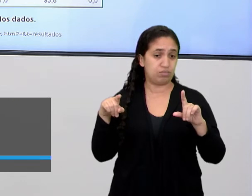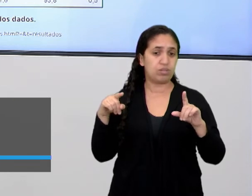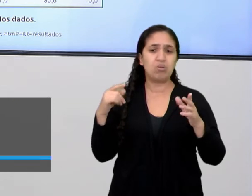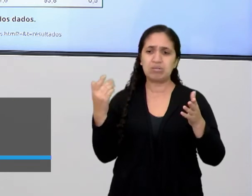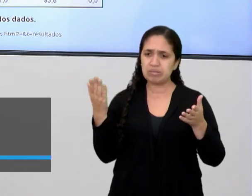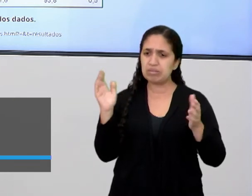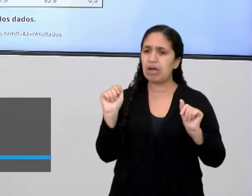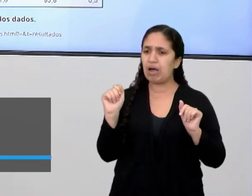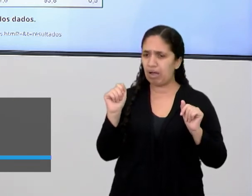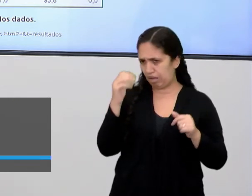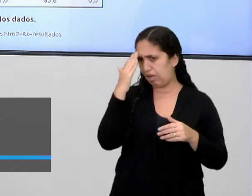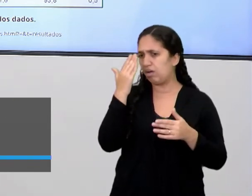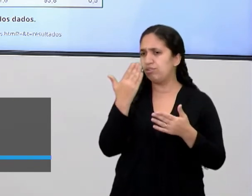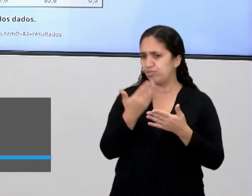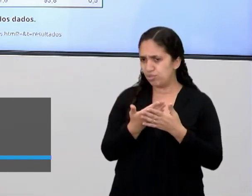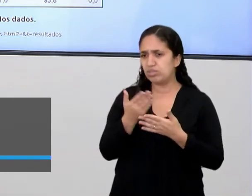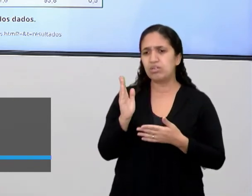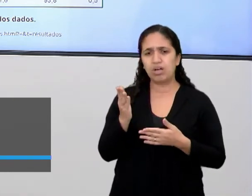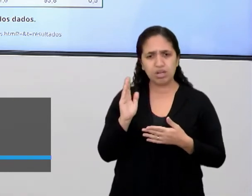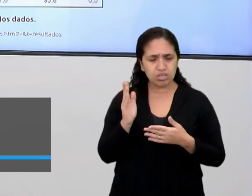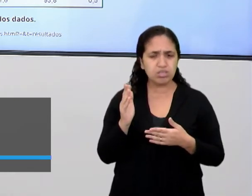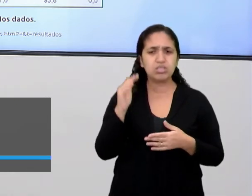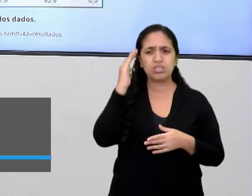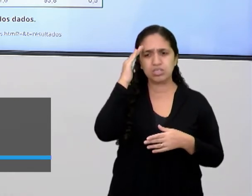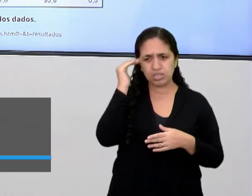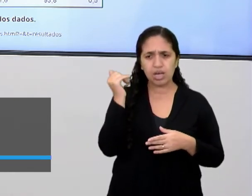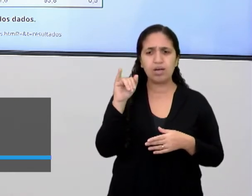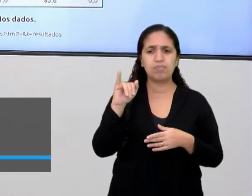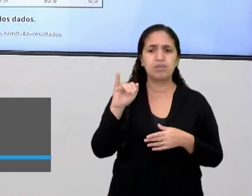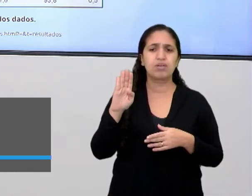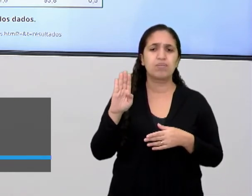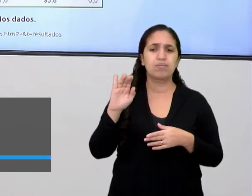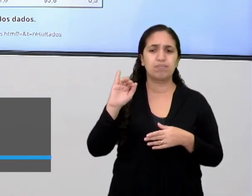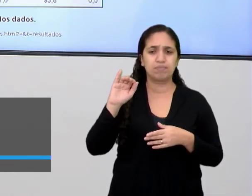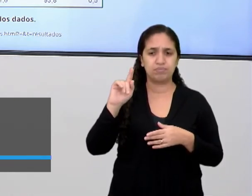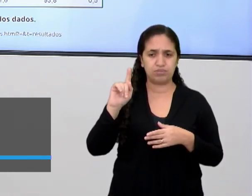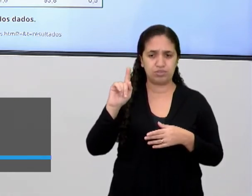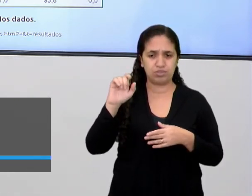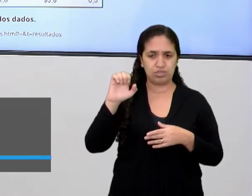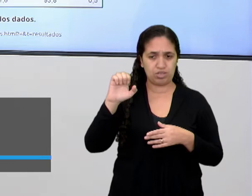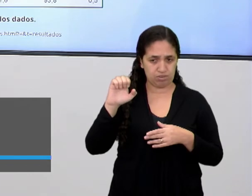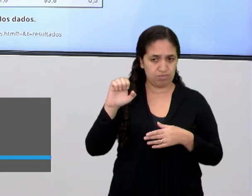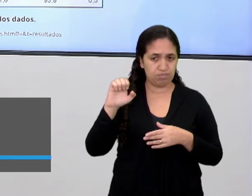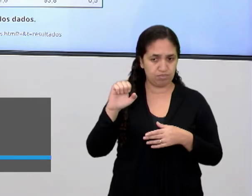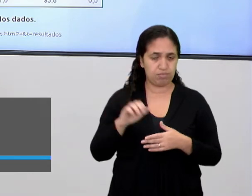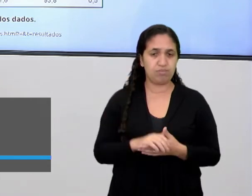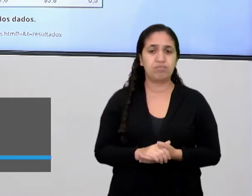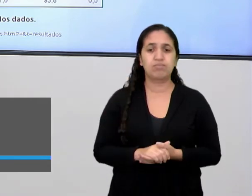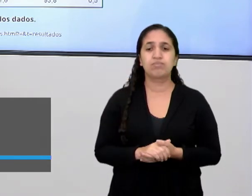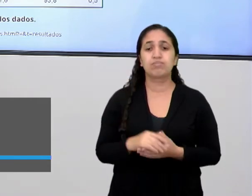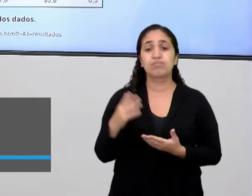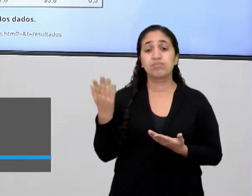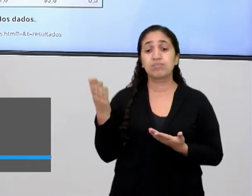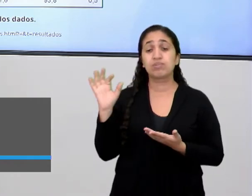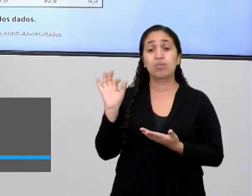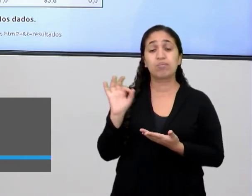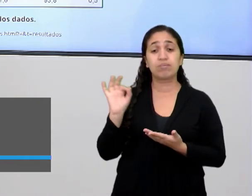como a gente sabe, a gente sempre reitera essa questão aí dos dados extraídos do IBGE, tá ok? Então, nós temos aí um